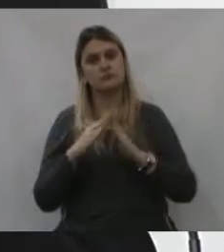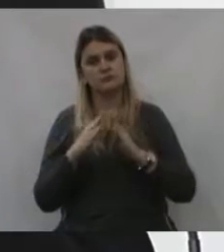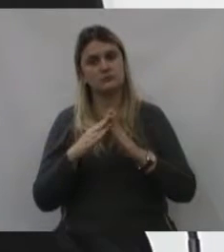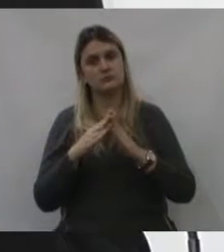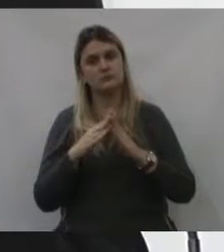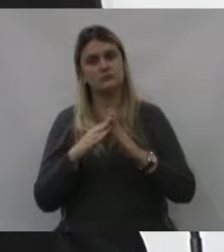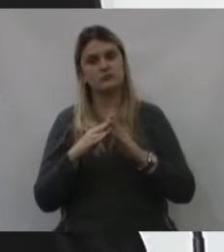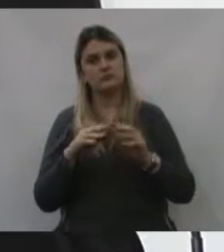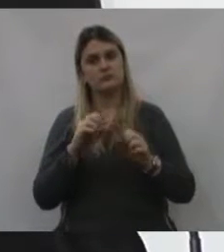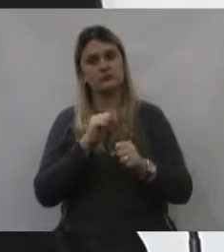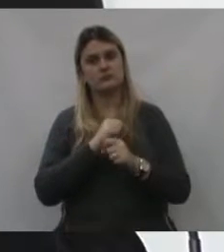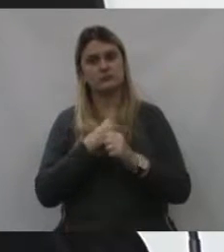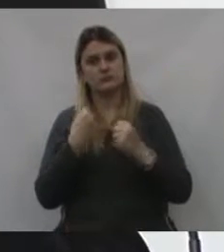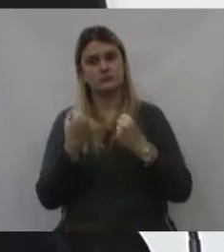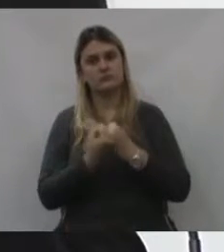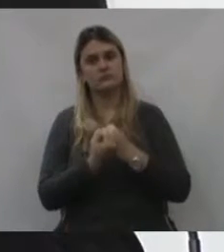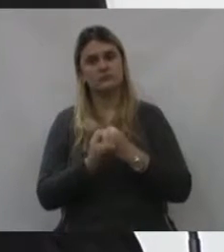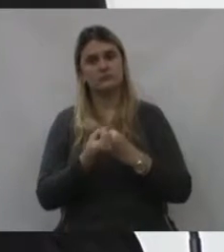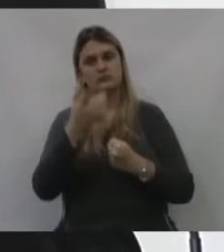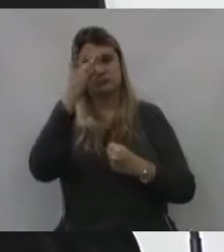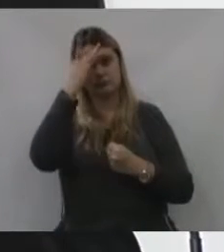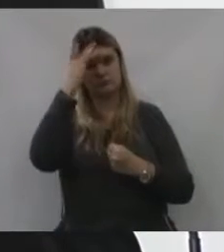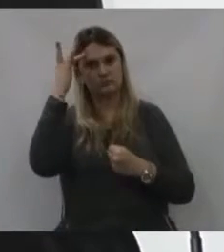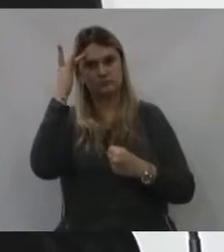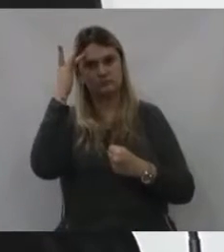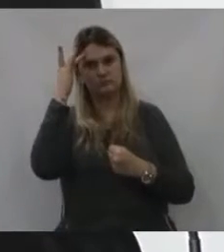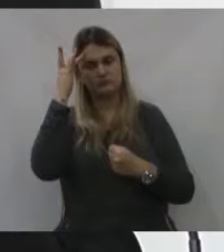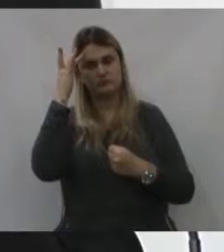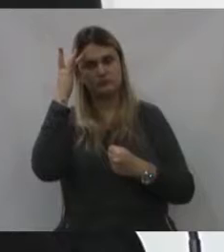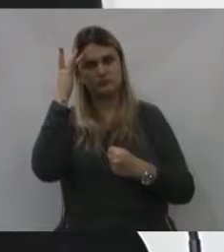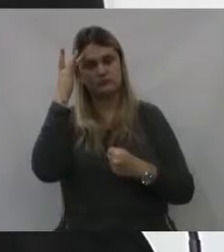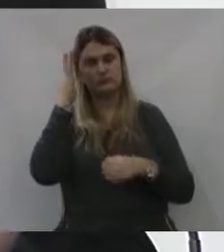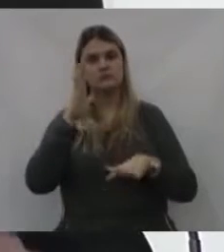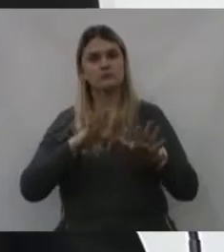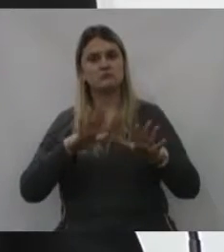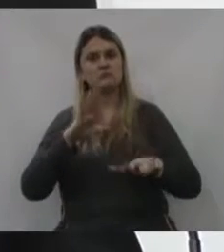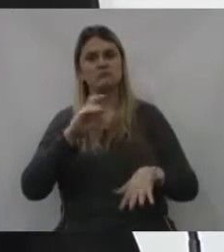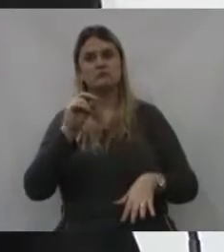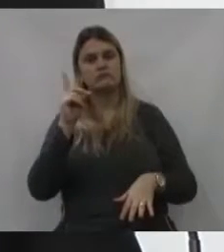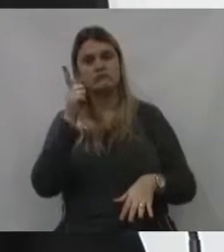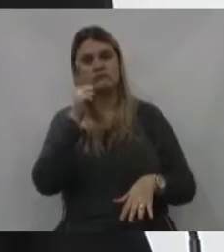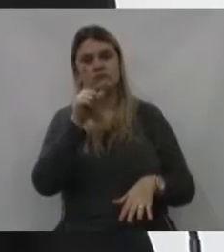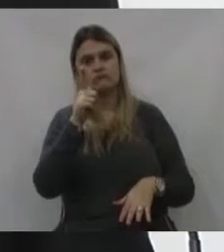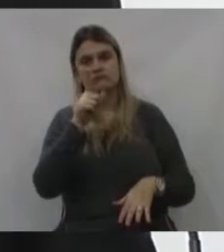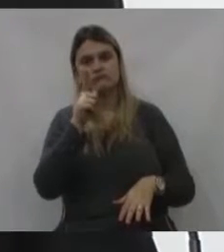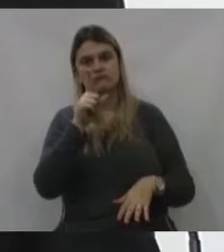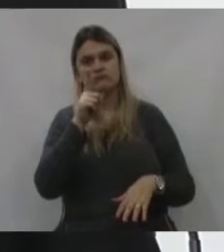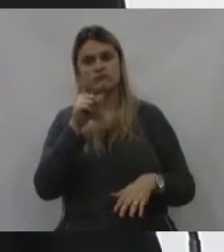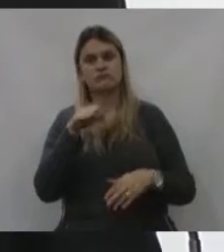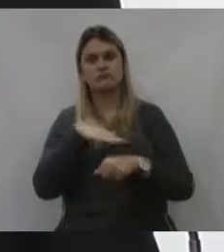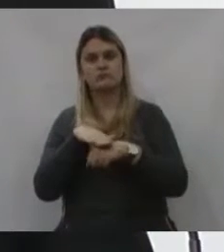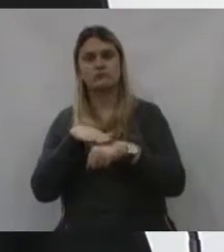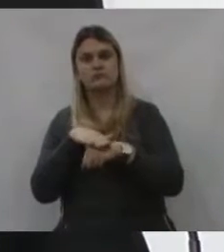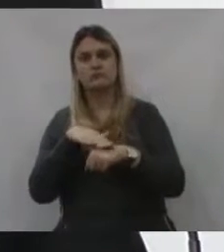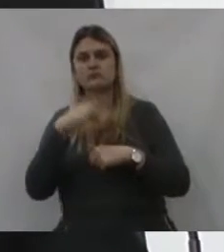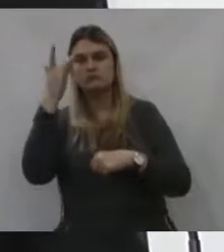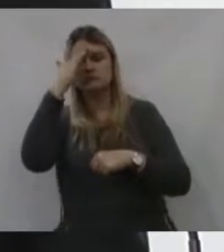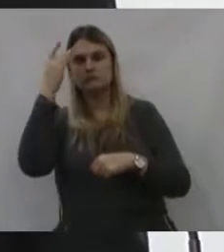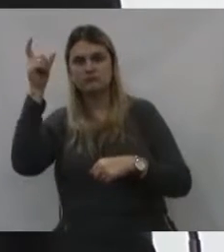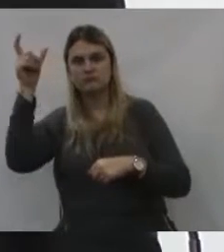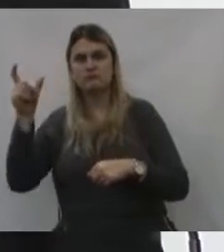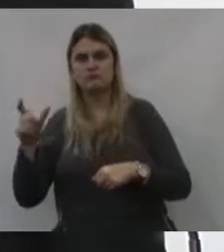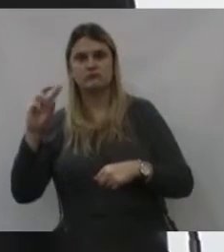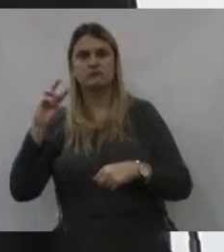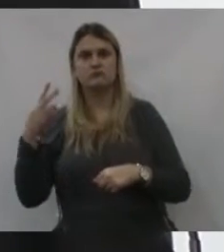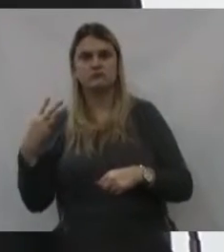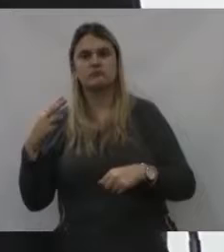a caixa de ressonância da sociedade, né? As pessoas, às vezes, não conseguem chegar nas autoridades